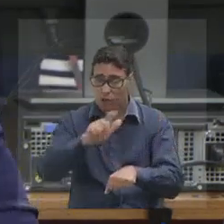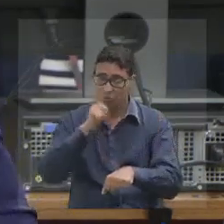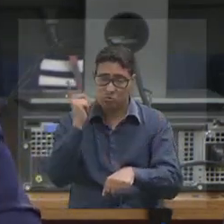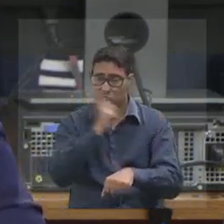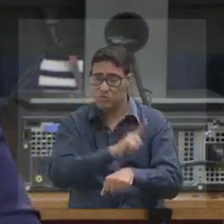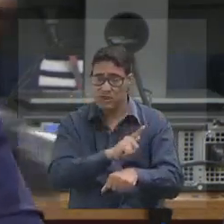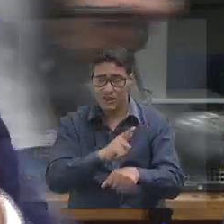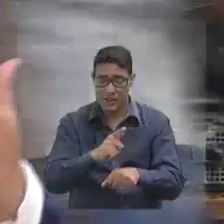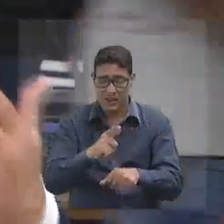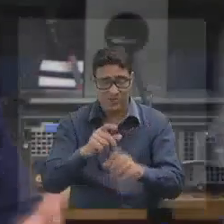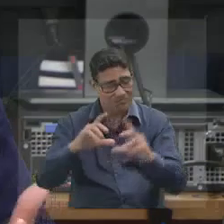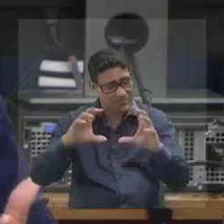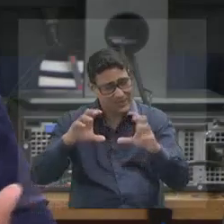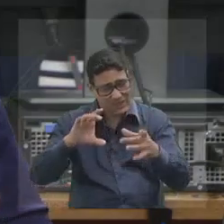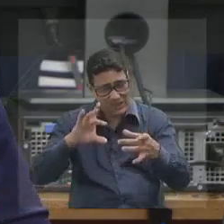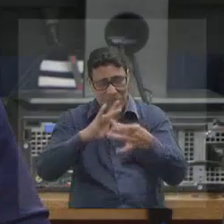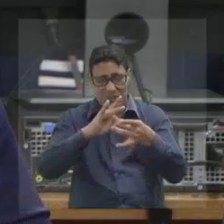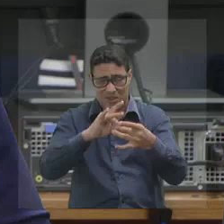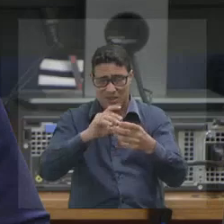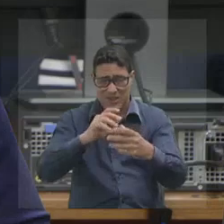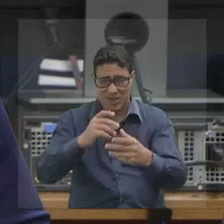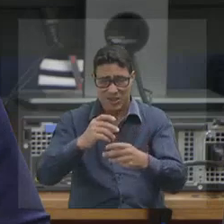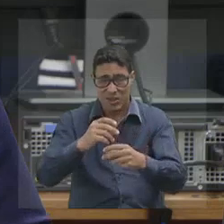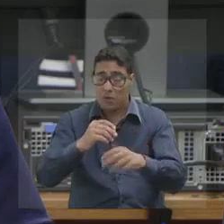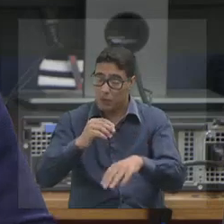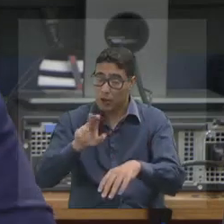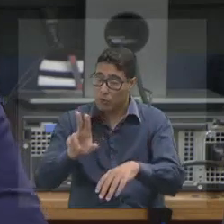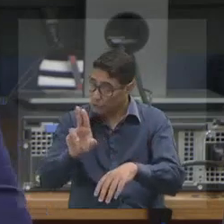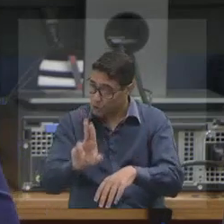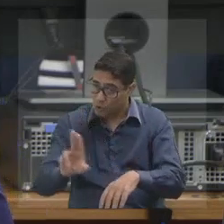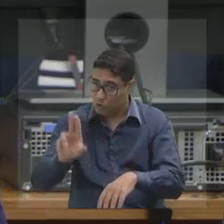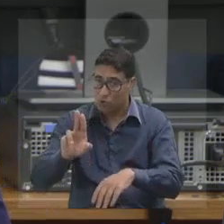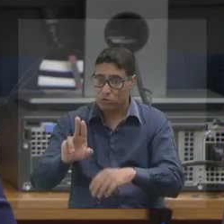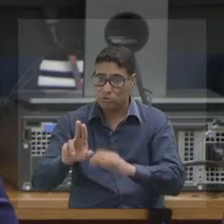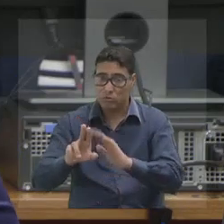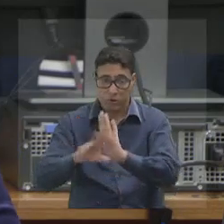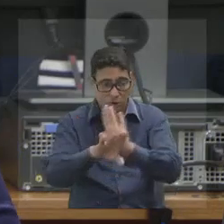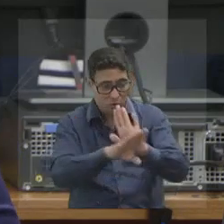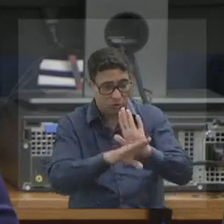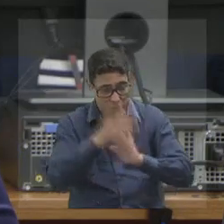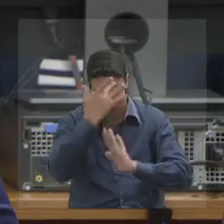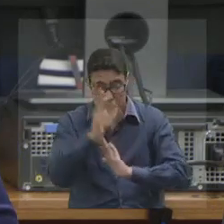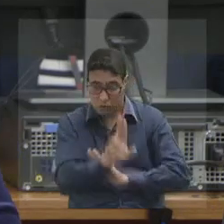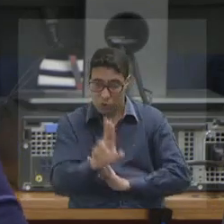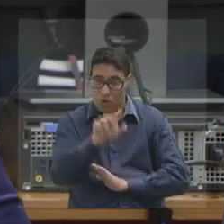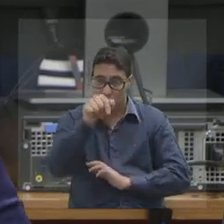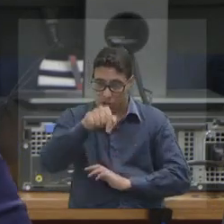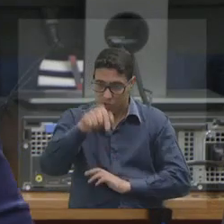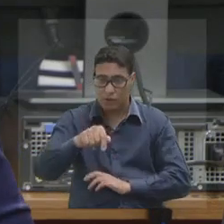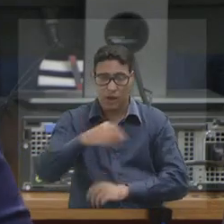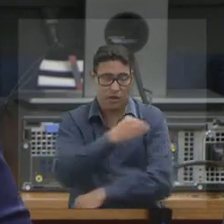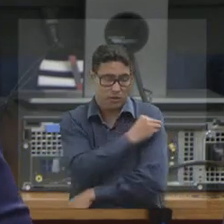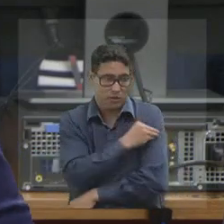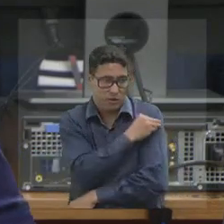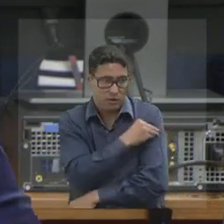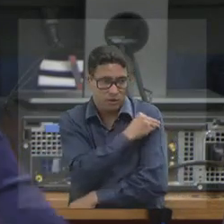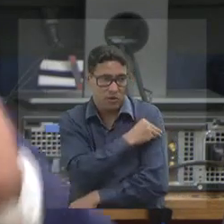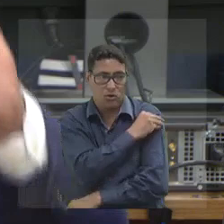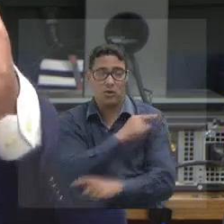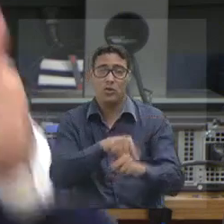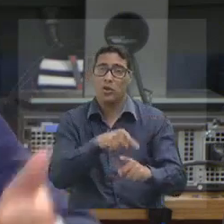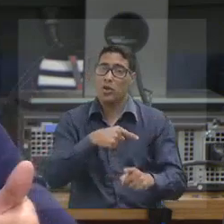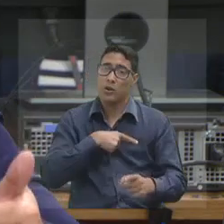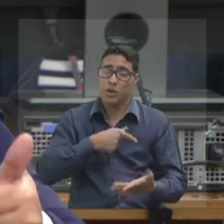incentive as pessoas a utilizar o etanol mas eu acho que é é nosso dever e obrigação né